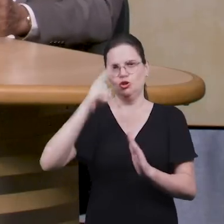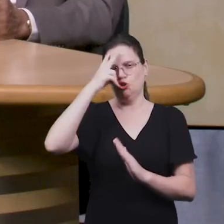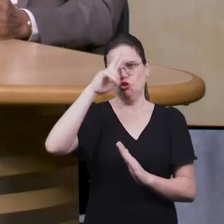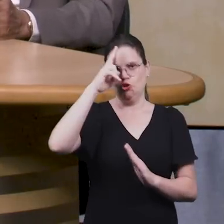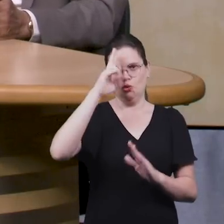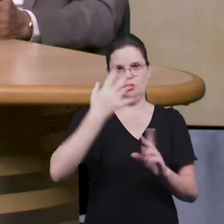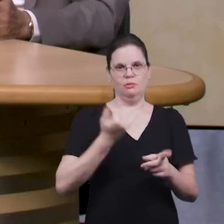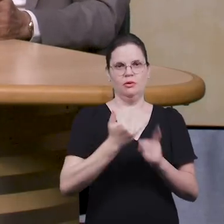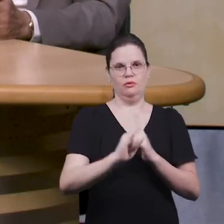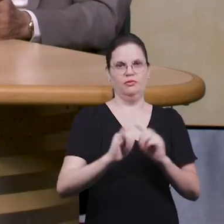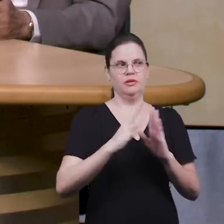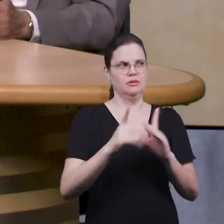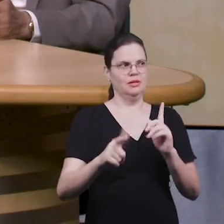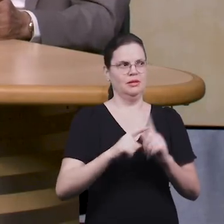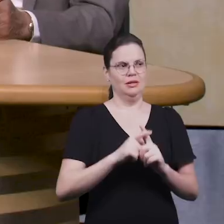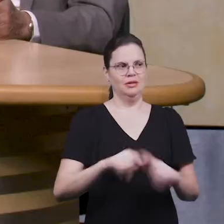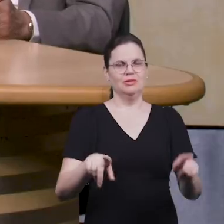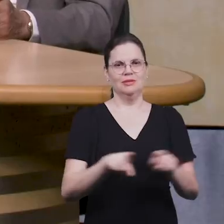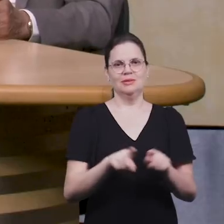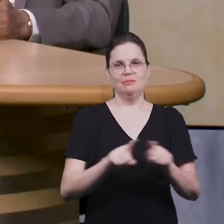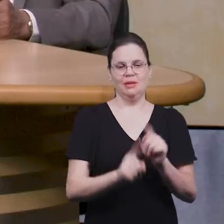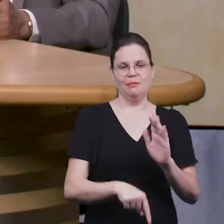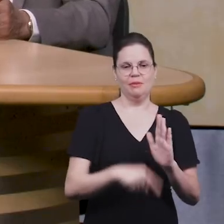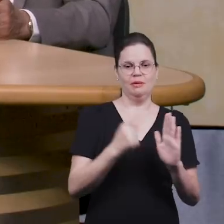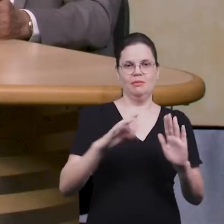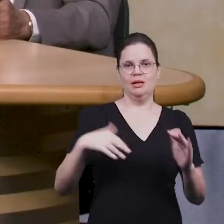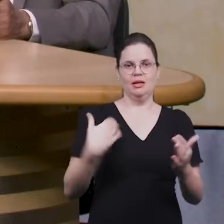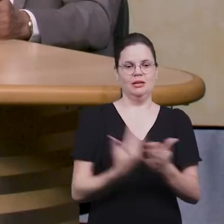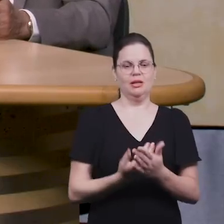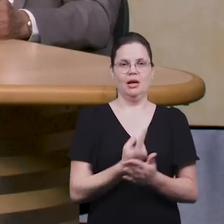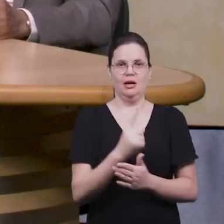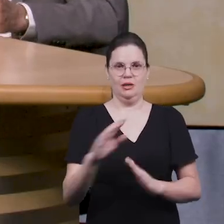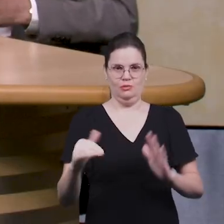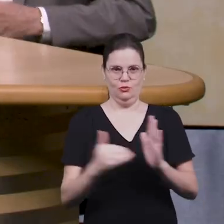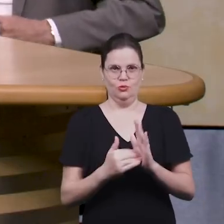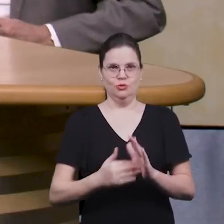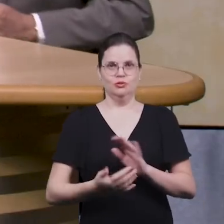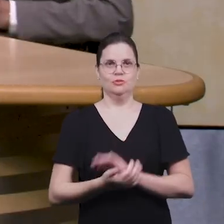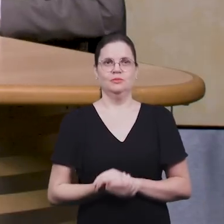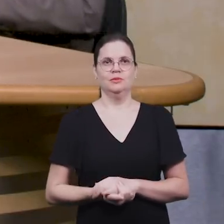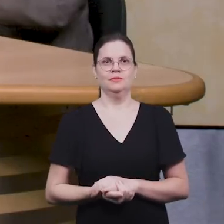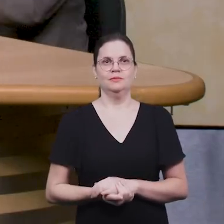igreja, desde a primeira igreja até a última igreja.